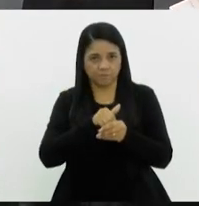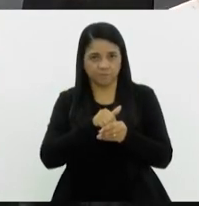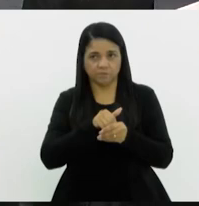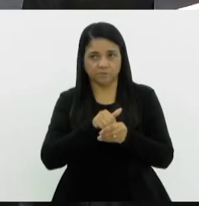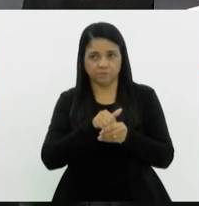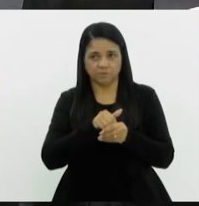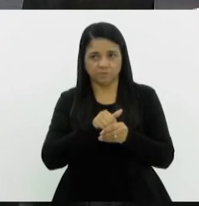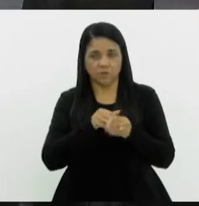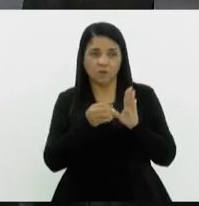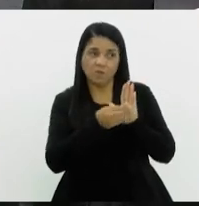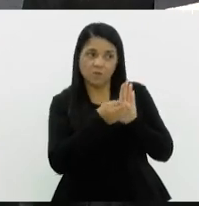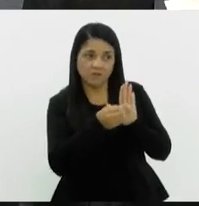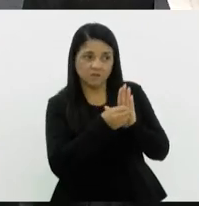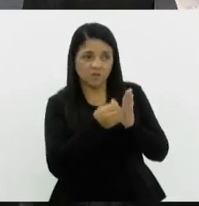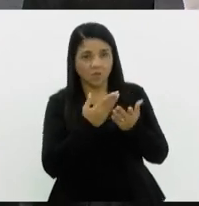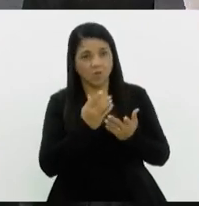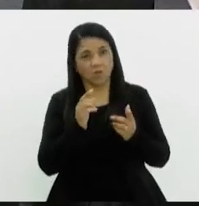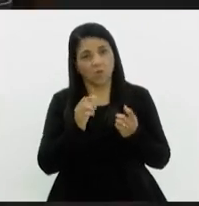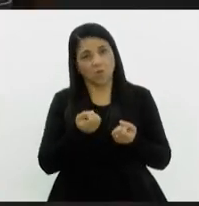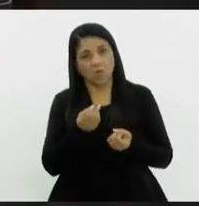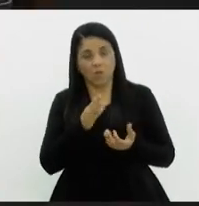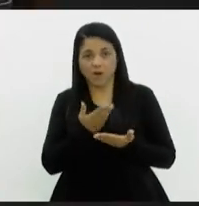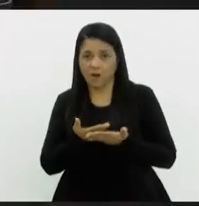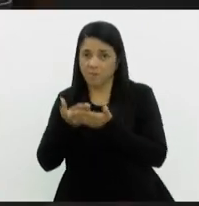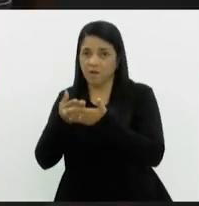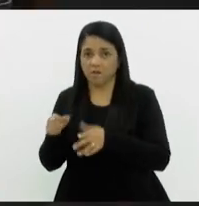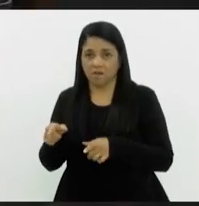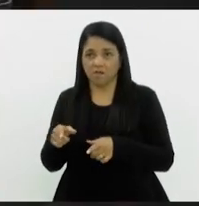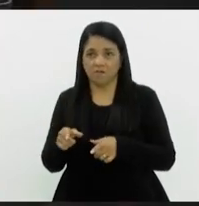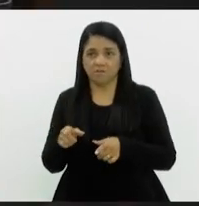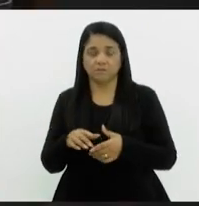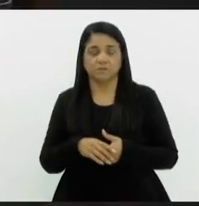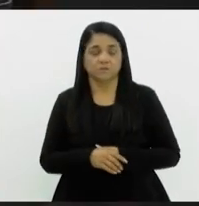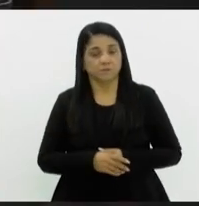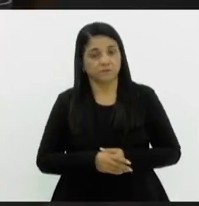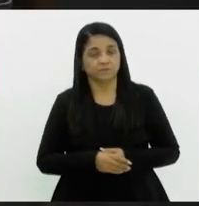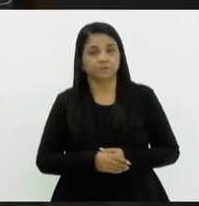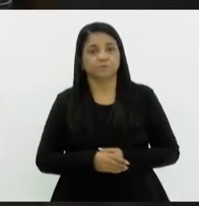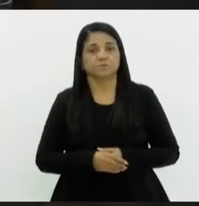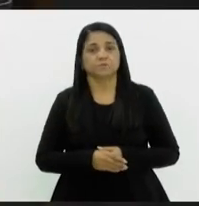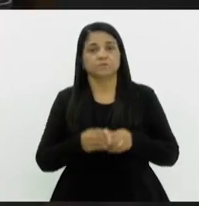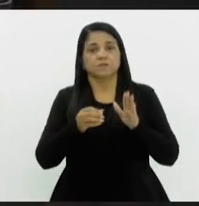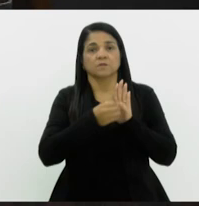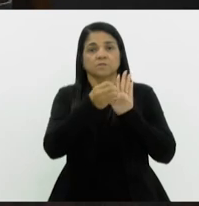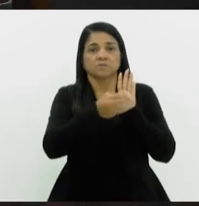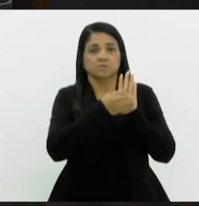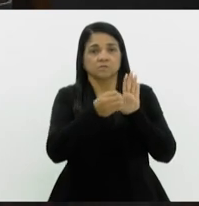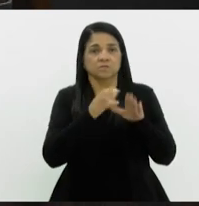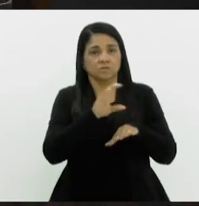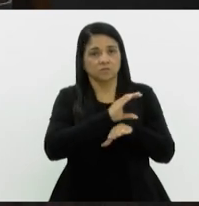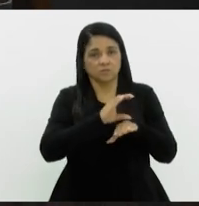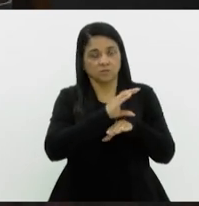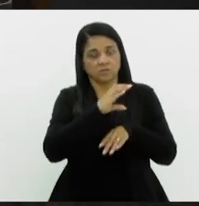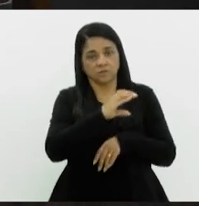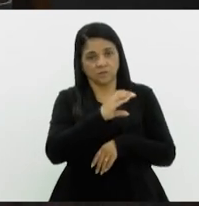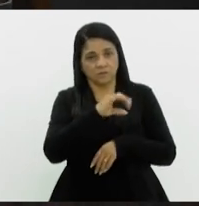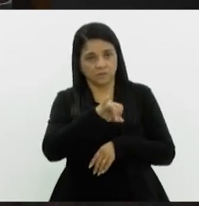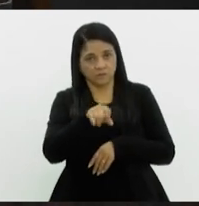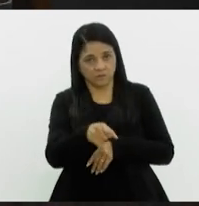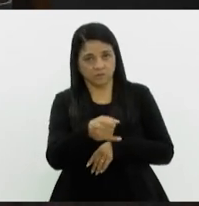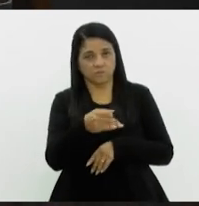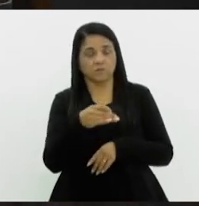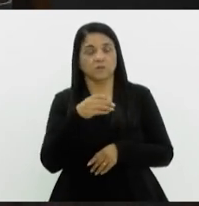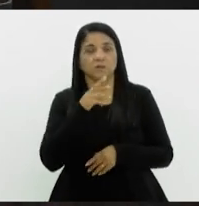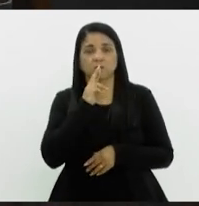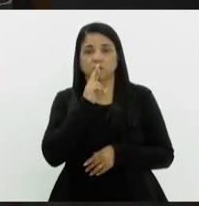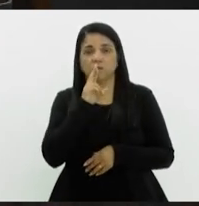parecer primeiro ou posso encaminhar? Vou pegar projeto. Aqui. Isso. Para emitir parecer pela Constituição e Justiça, deputado